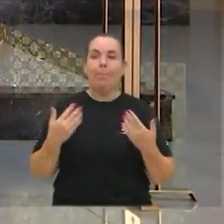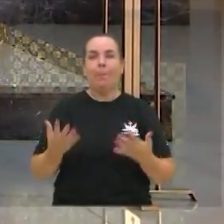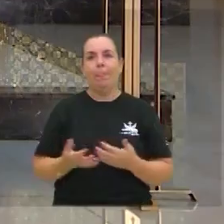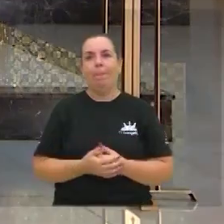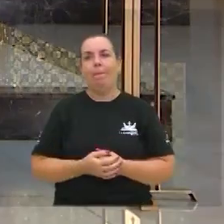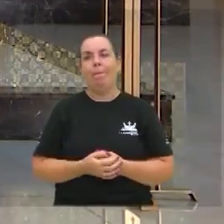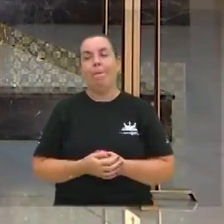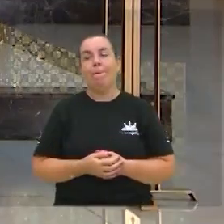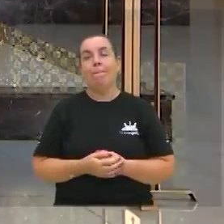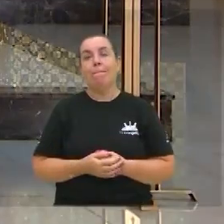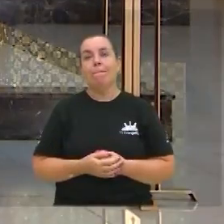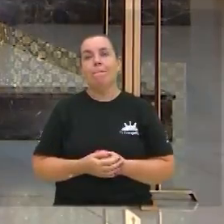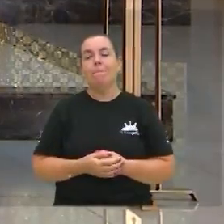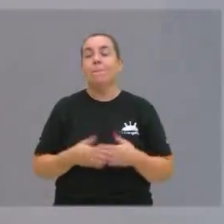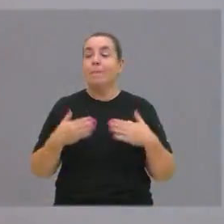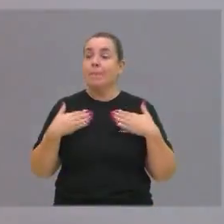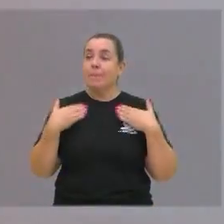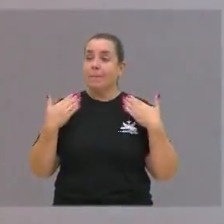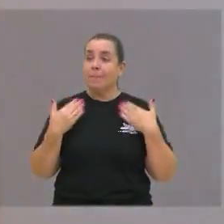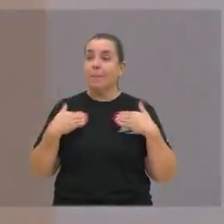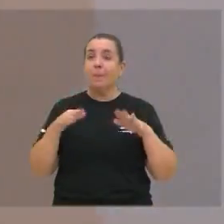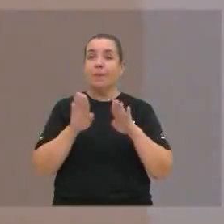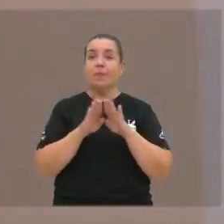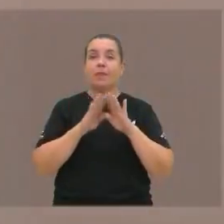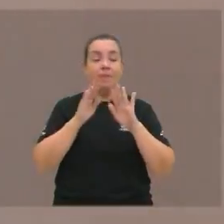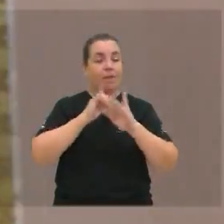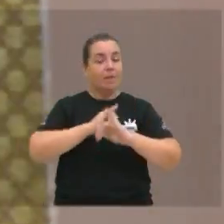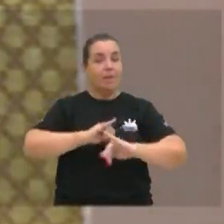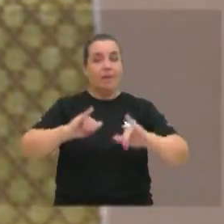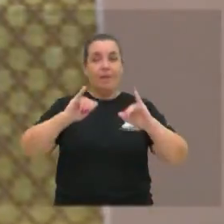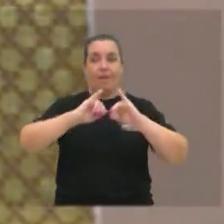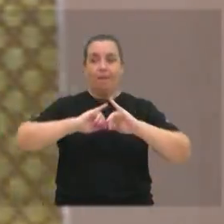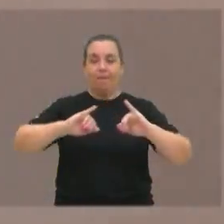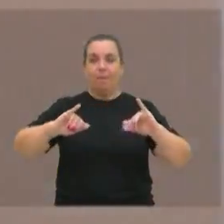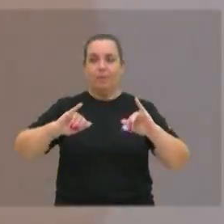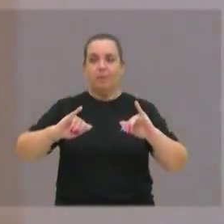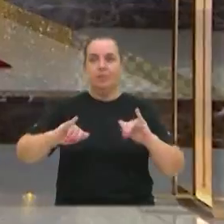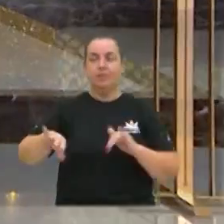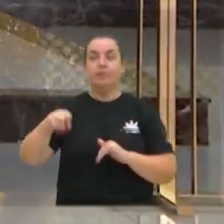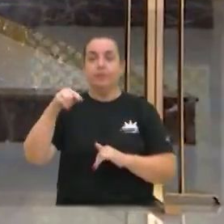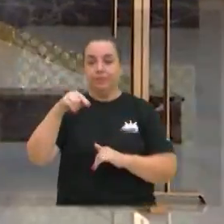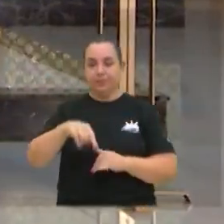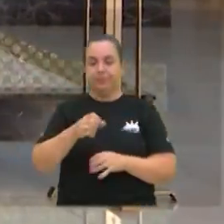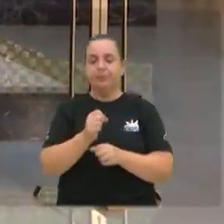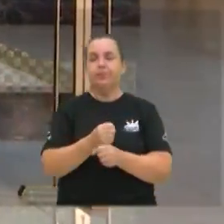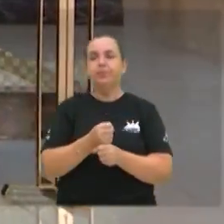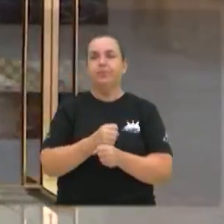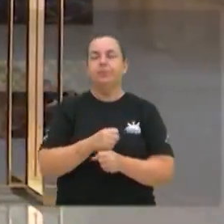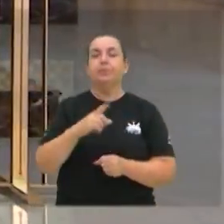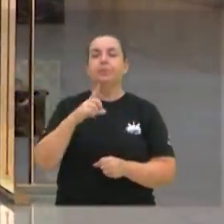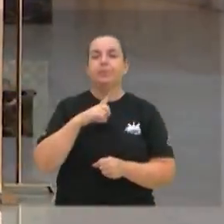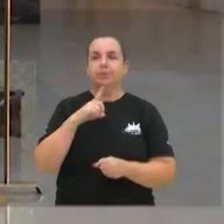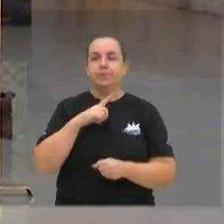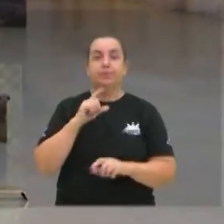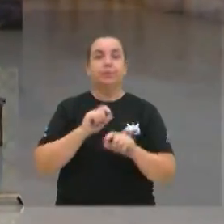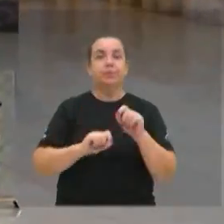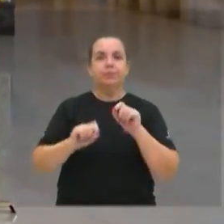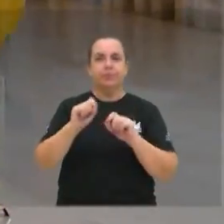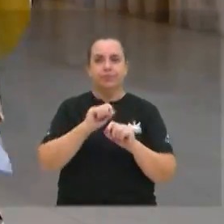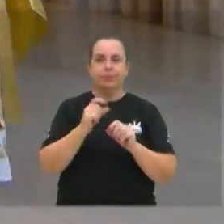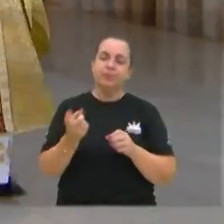é Preciso. E é com grande alegria que quero anunciar que neste ano voltamos às